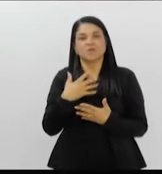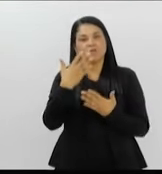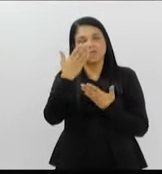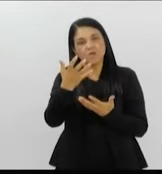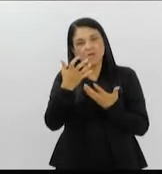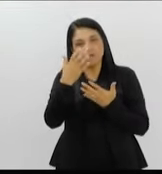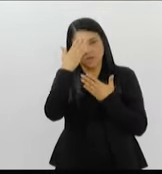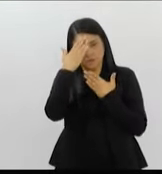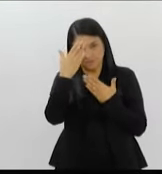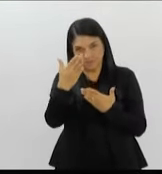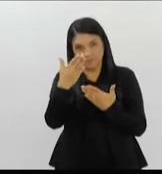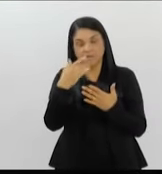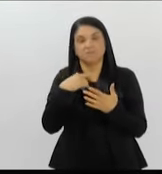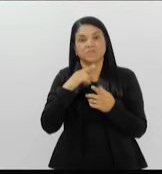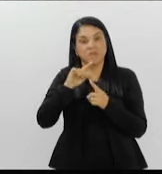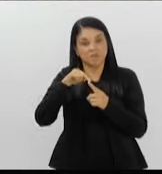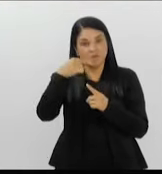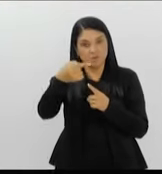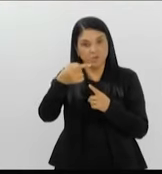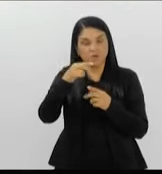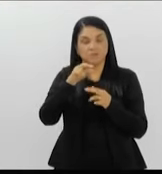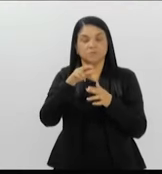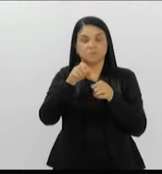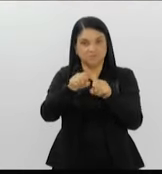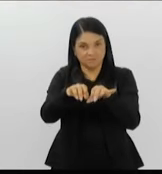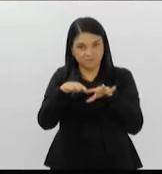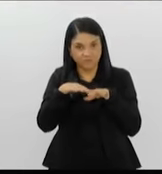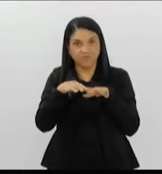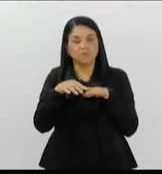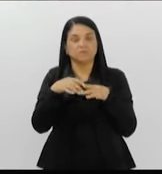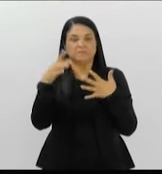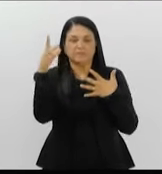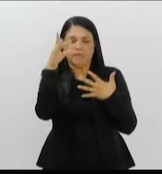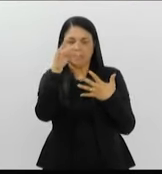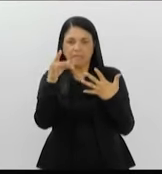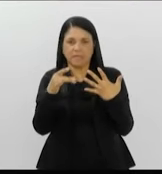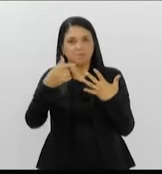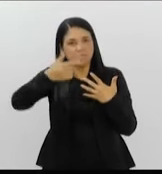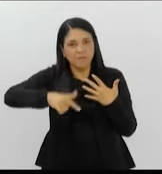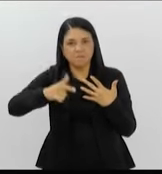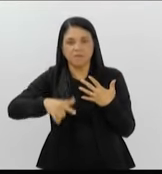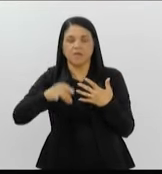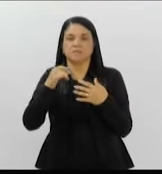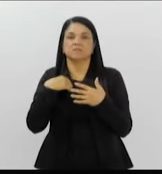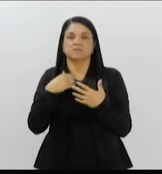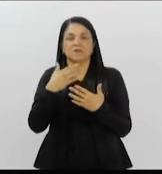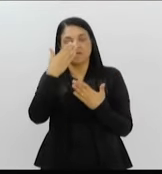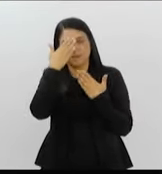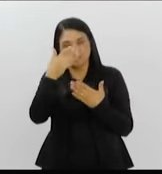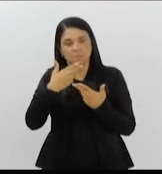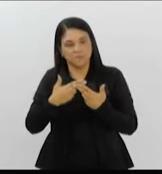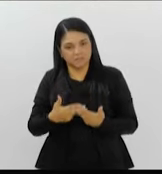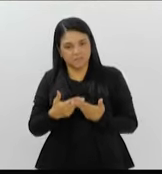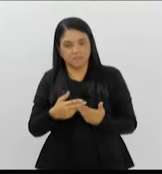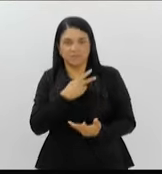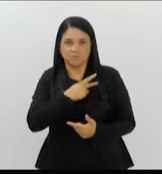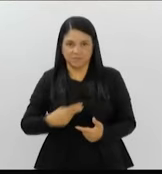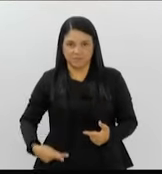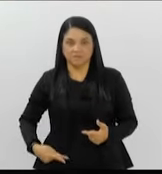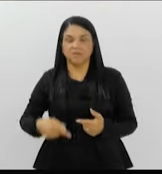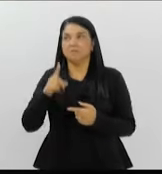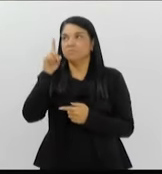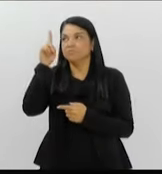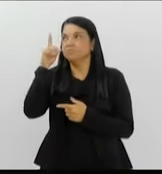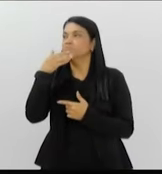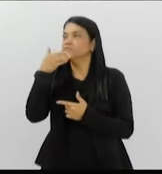agradecer e vou trazer mais detalhes nas próximas reuniões. Agradecer, presidente, a sua paciência e pedir a Deus que proteja